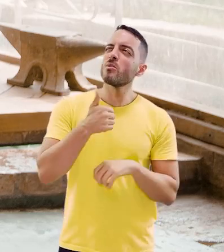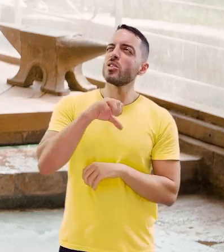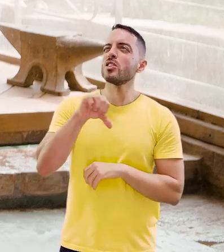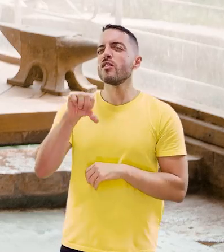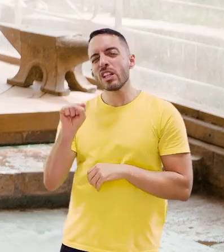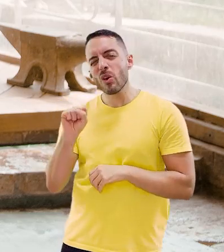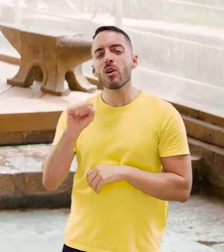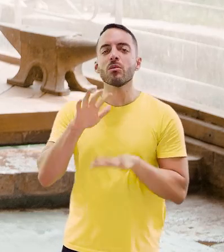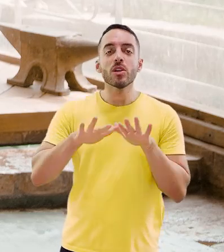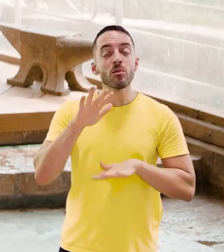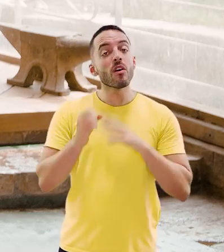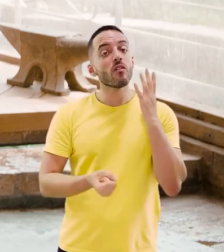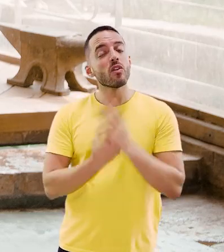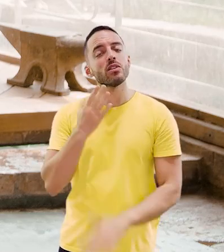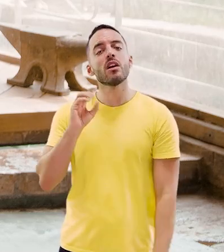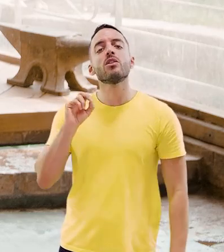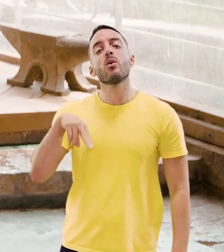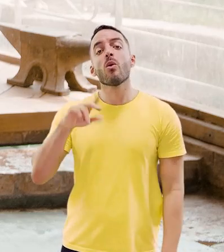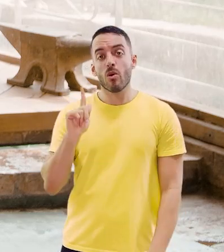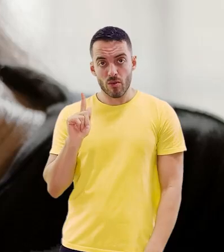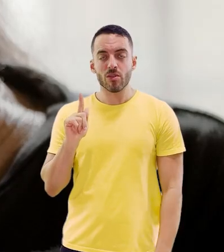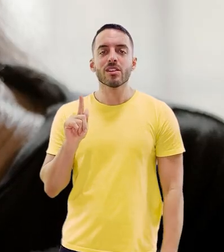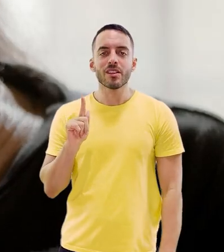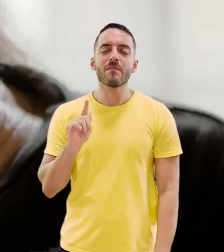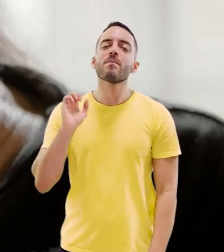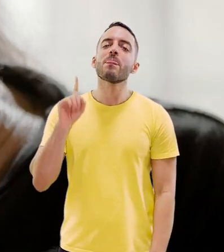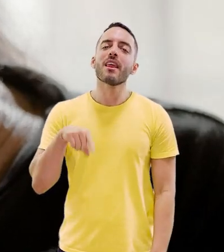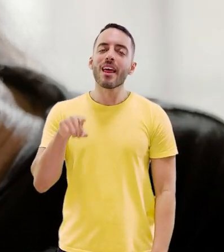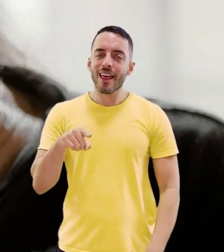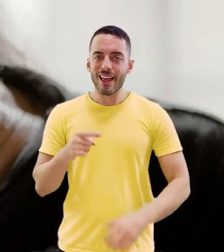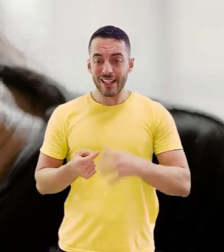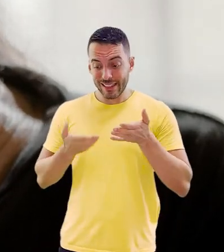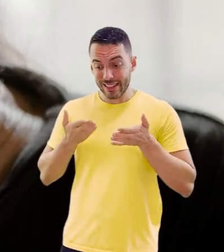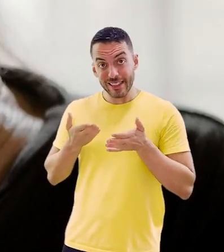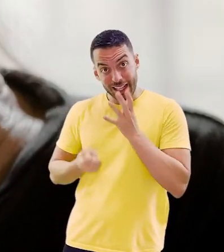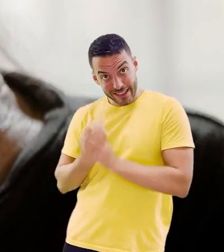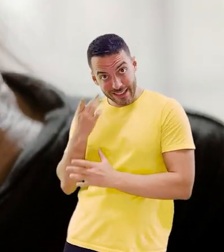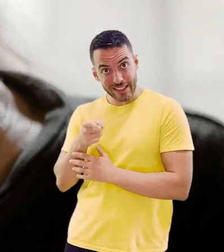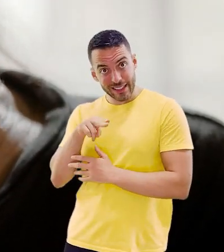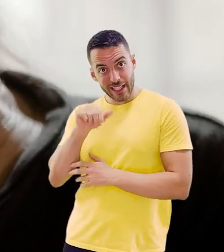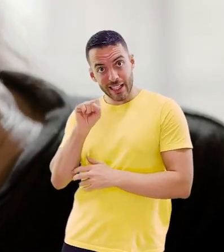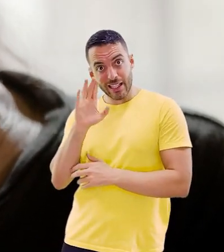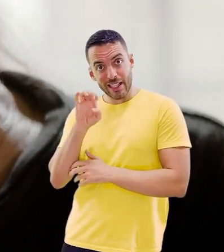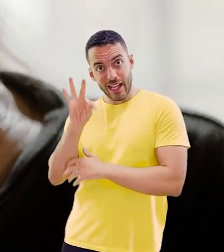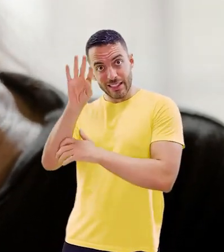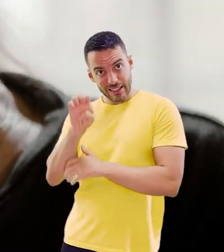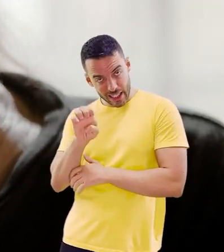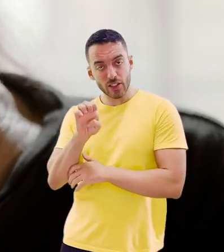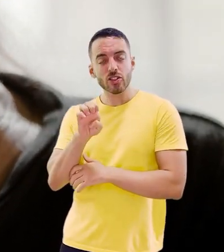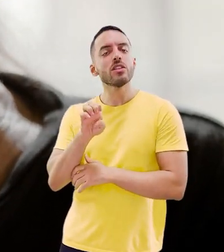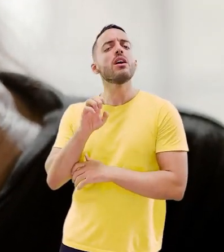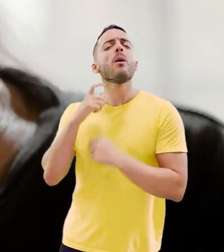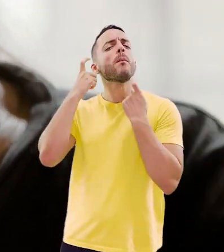1998, 99, nós fundamos uma ONG, Nascentes. A Nascentes, a preocupação dela era cuidar das águas, na verdade,